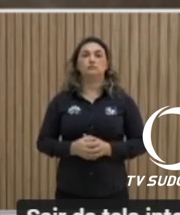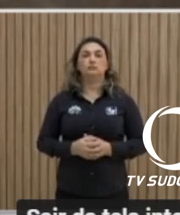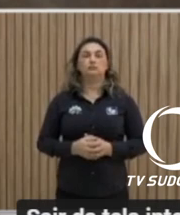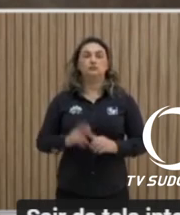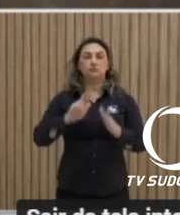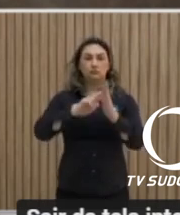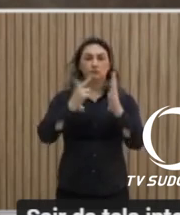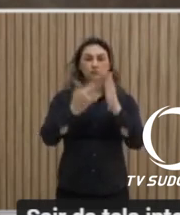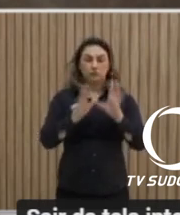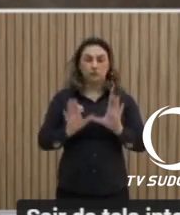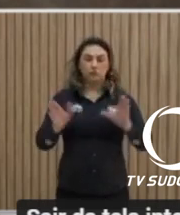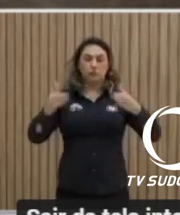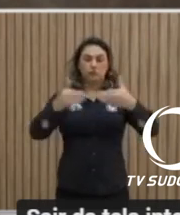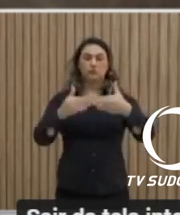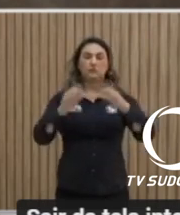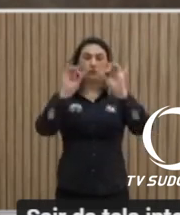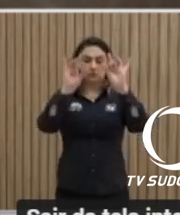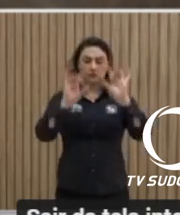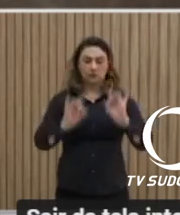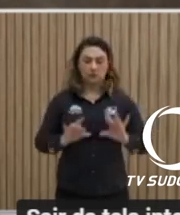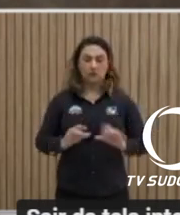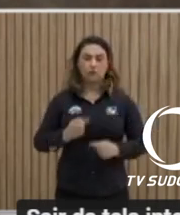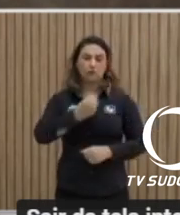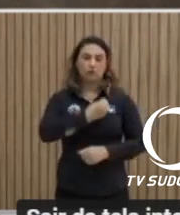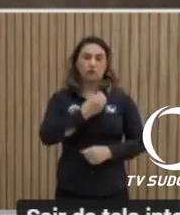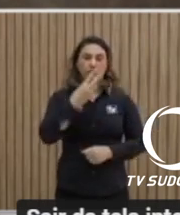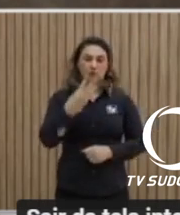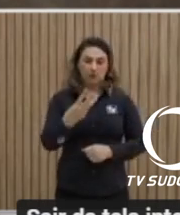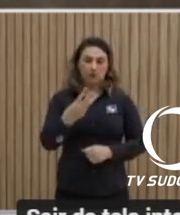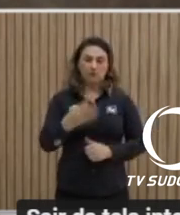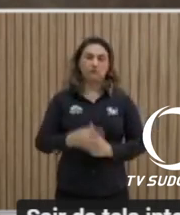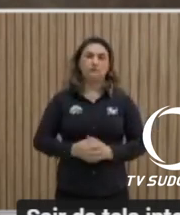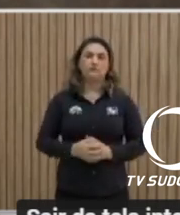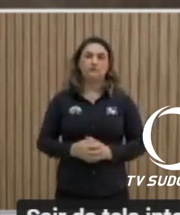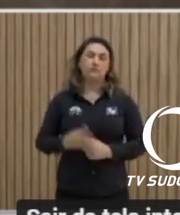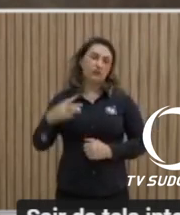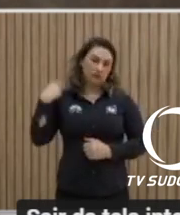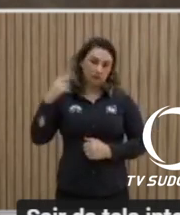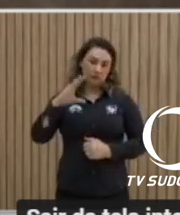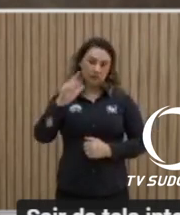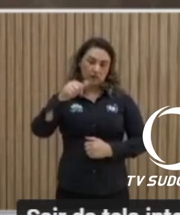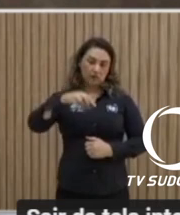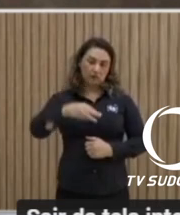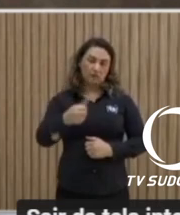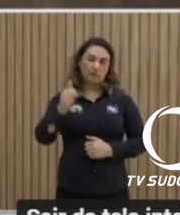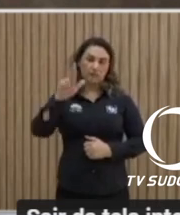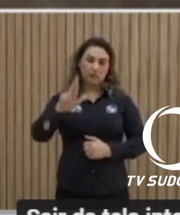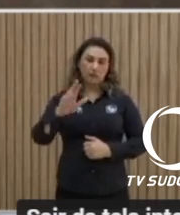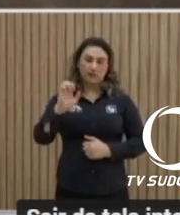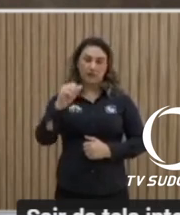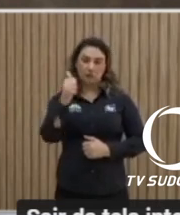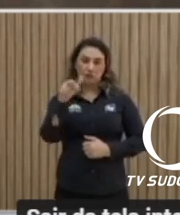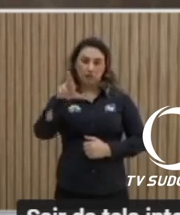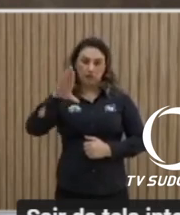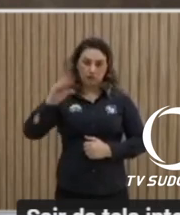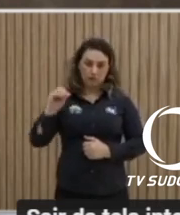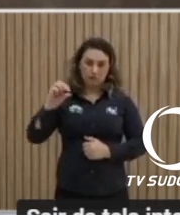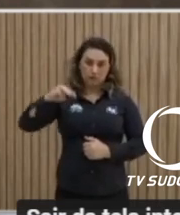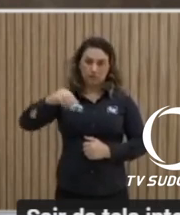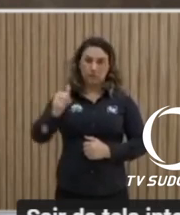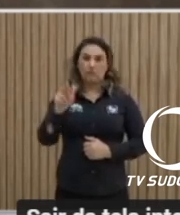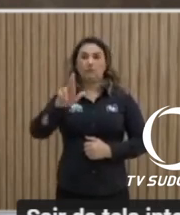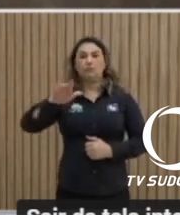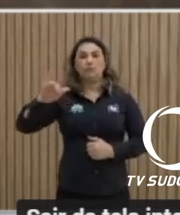Requerimento Comissão Especial número 13 de 2023, de autoria dos vereadores Claudemir Zanco, Eduardo Albani Della Costa, Maria